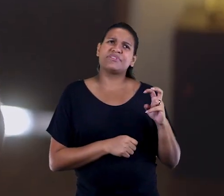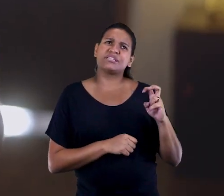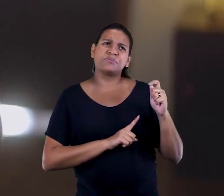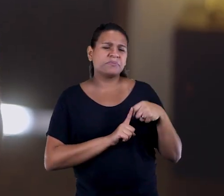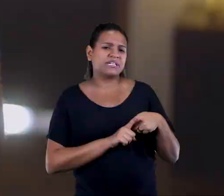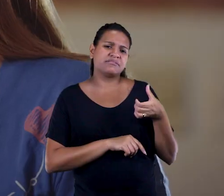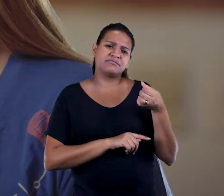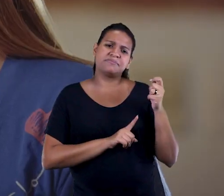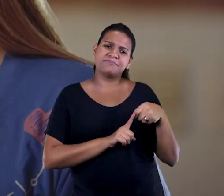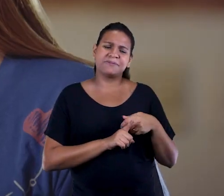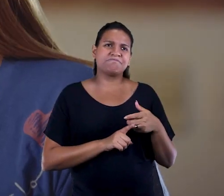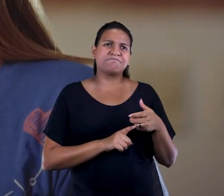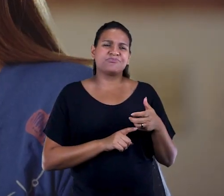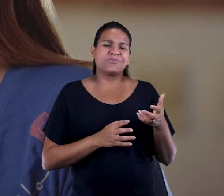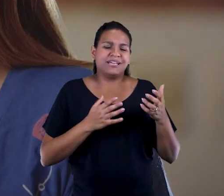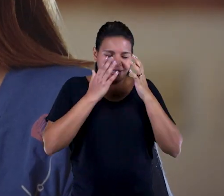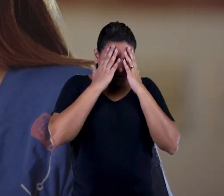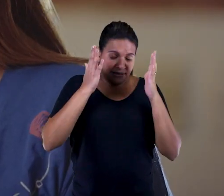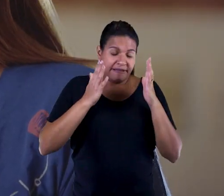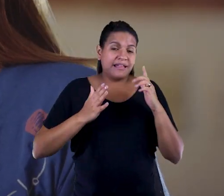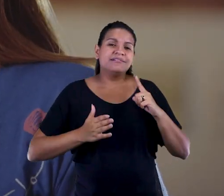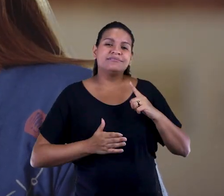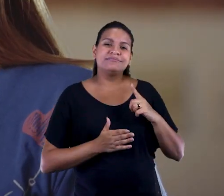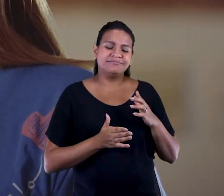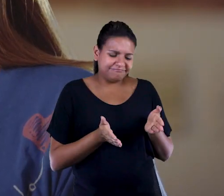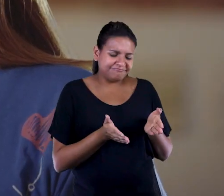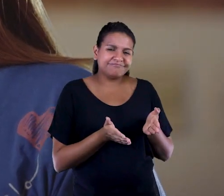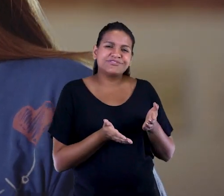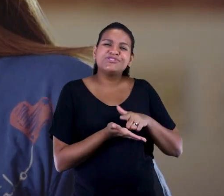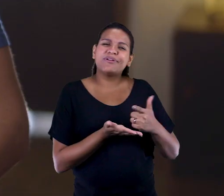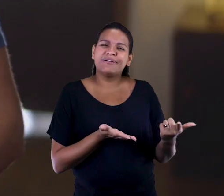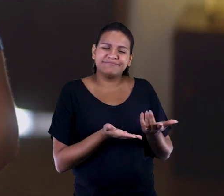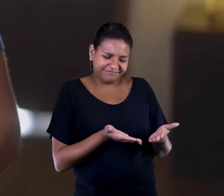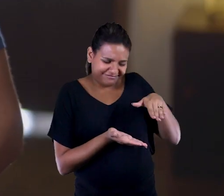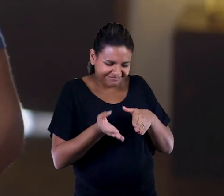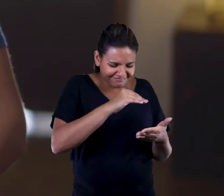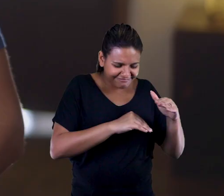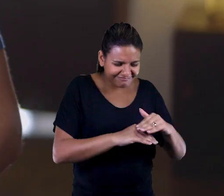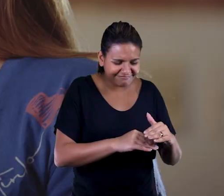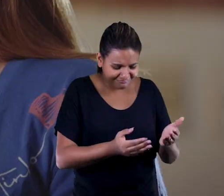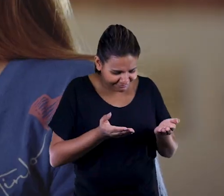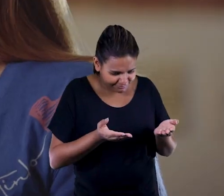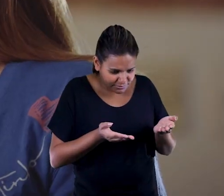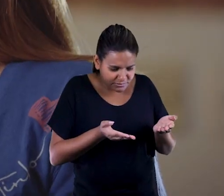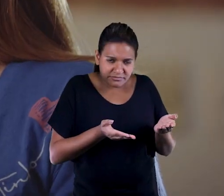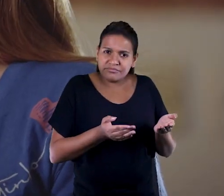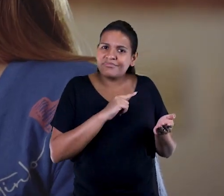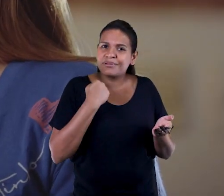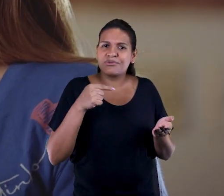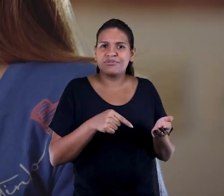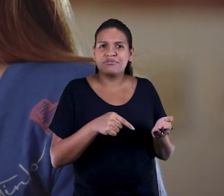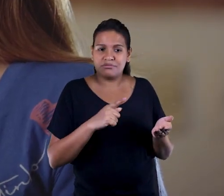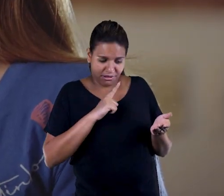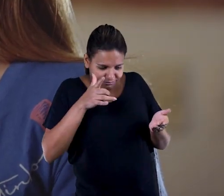6 meses. E é horrível, assim, até de lembrar, sabe? Porque eram gatinhos saudáveis. Os vizinhos